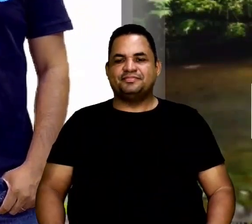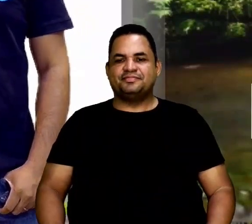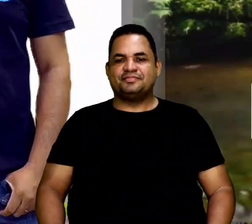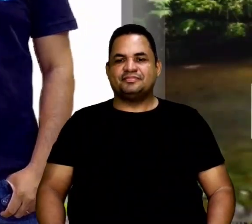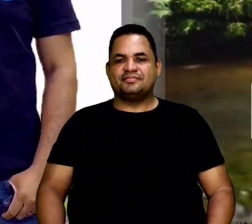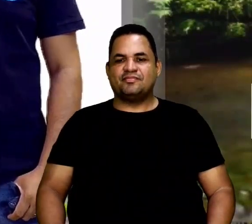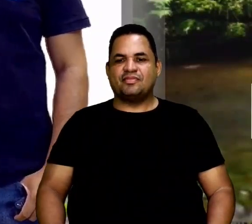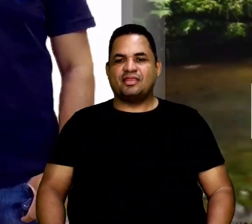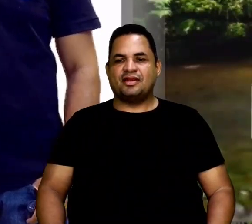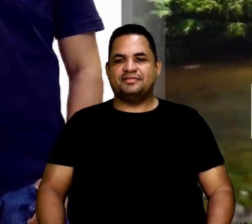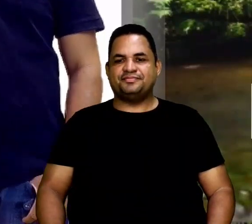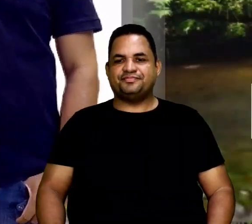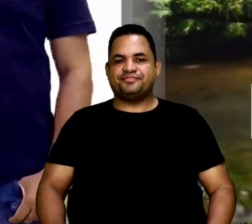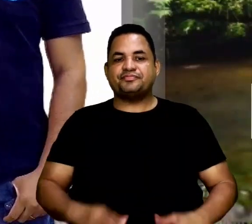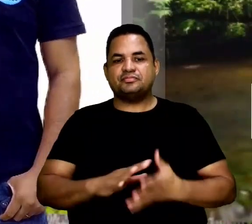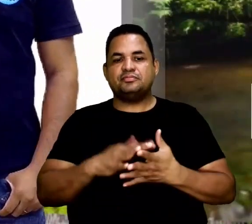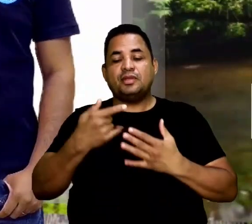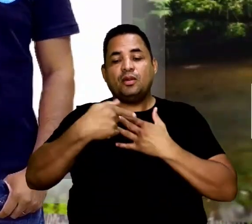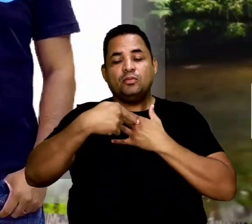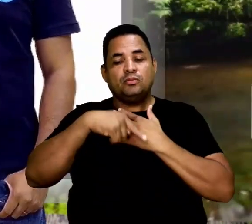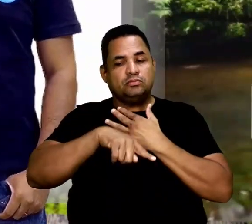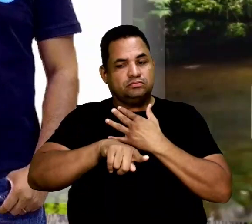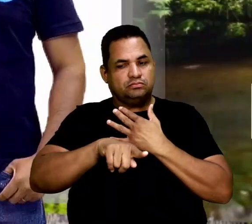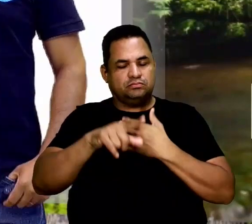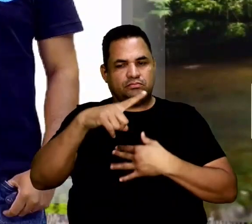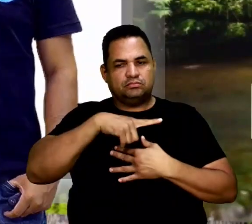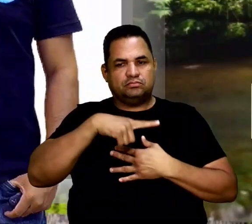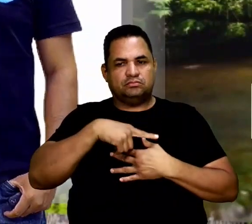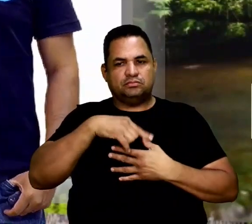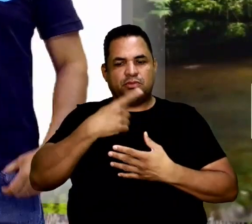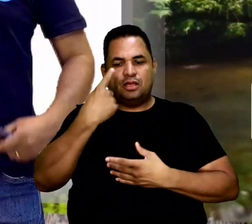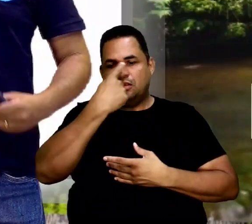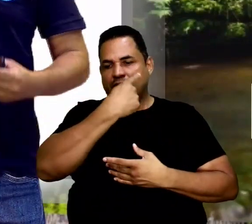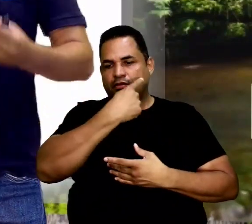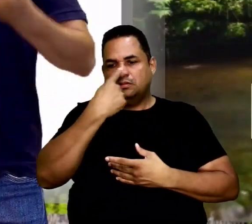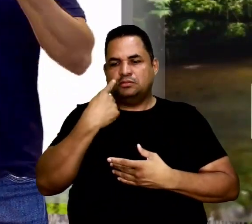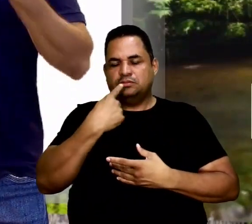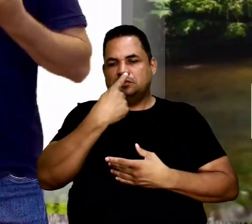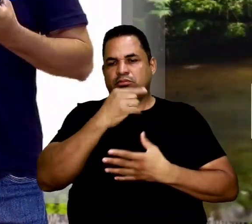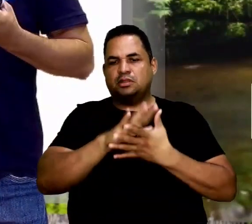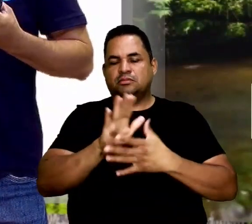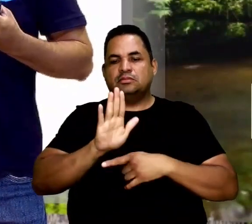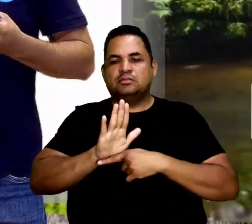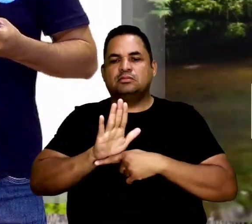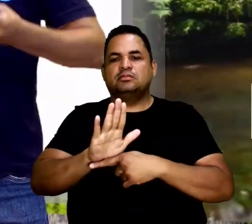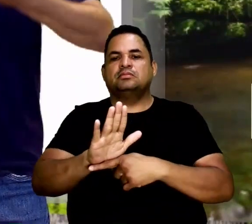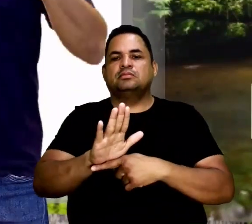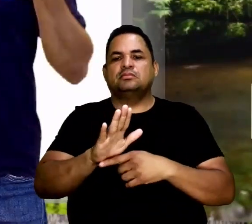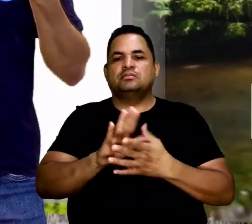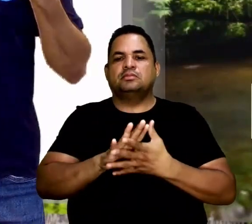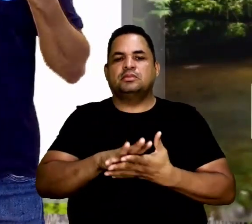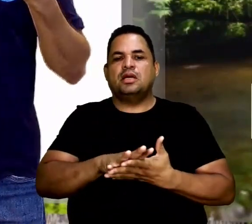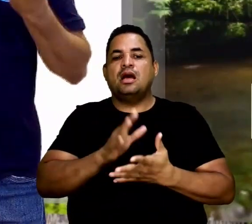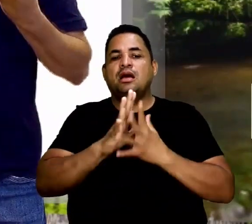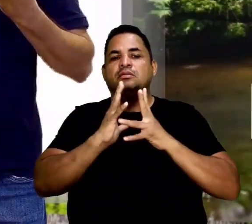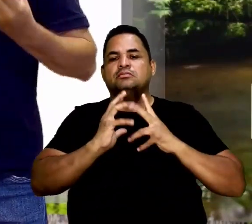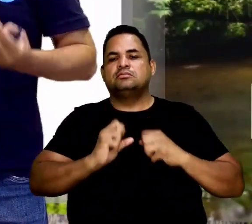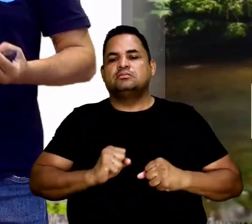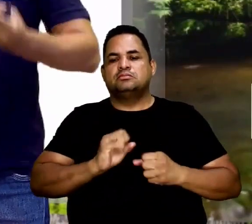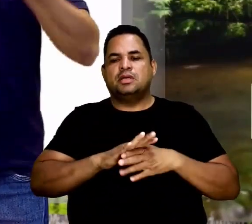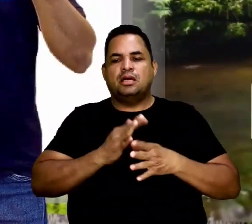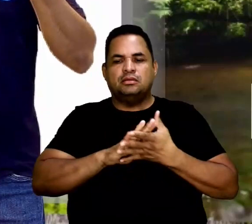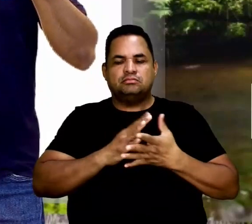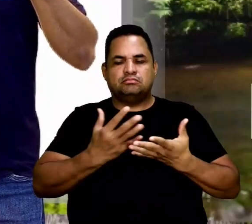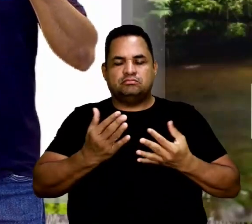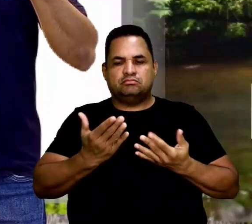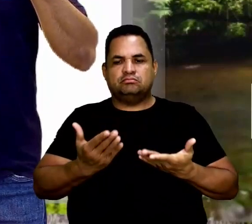Os mecanismos de defesa, digamos assim, que tem no nosso trato respiratório, eles ajudam a filtrar alguns agentes. Não quer